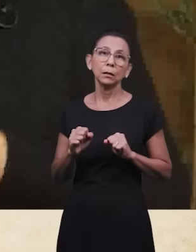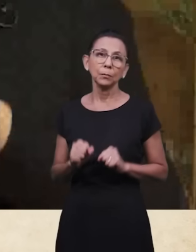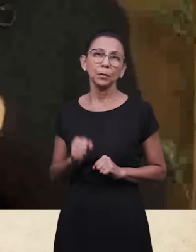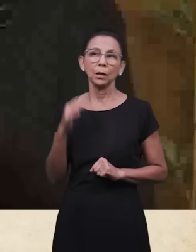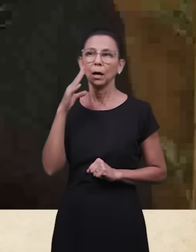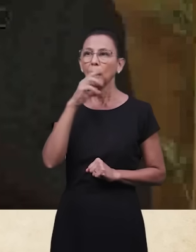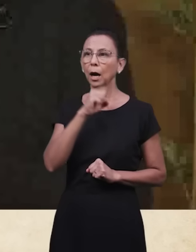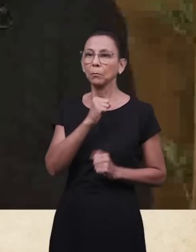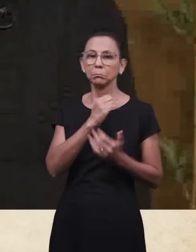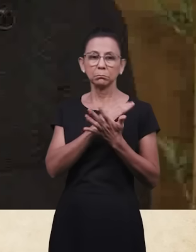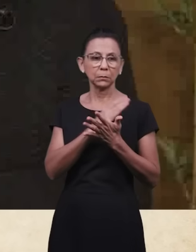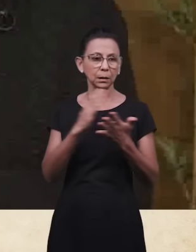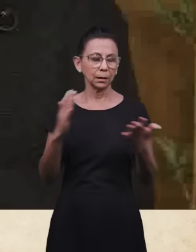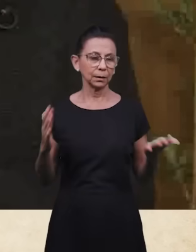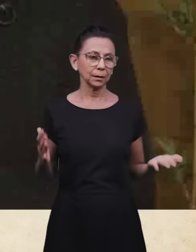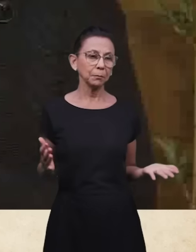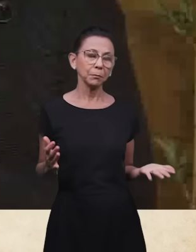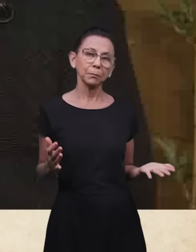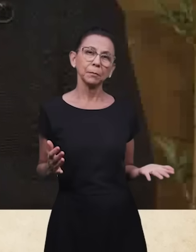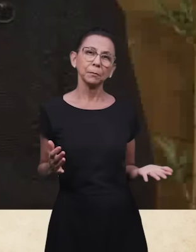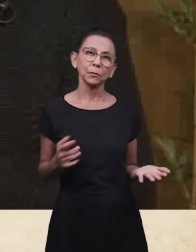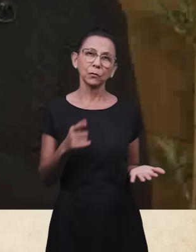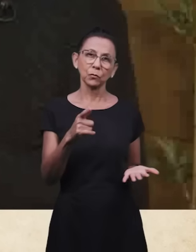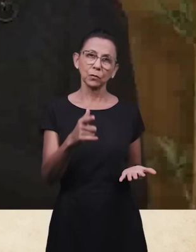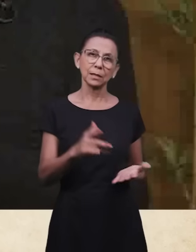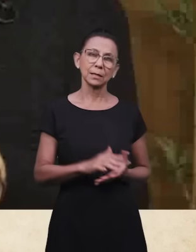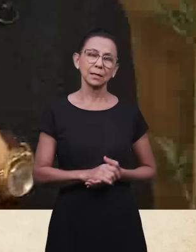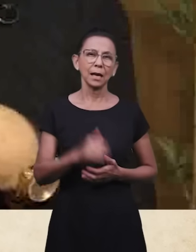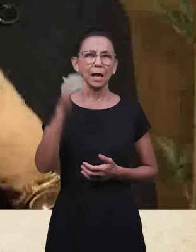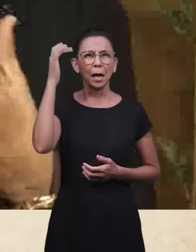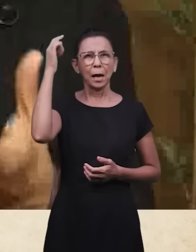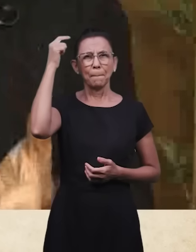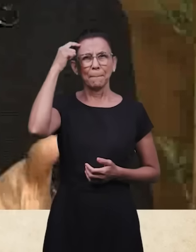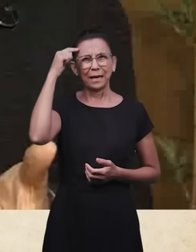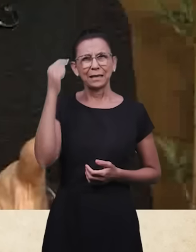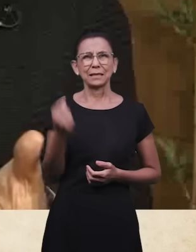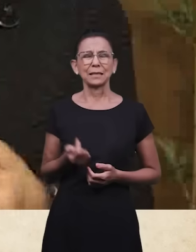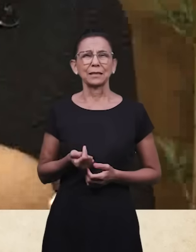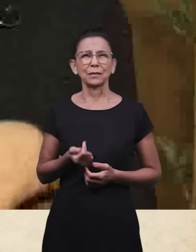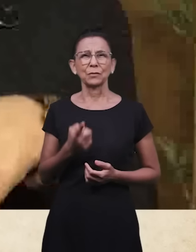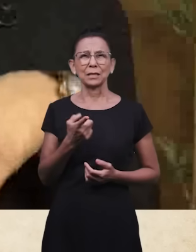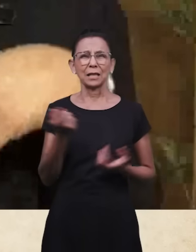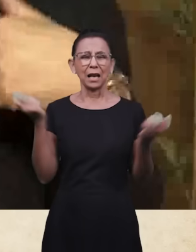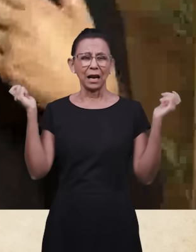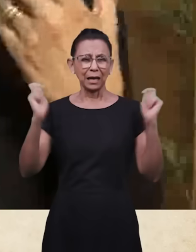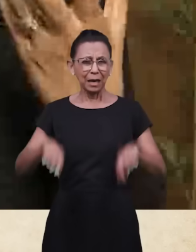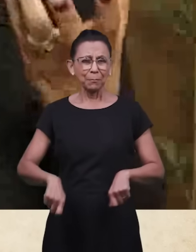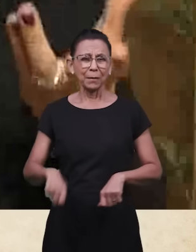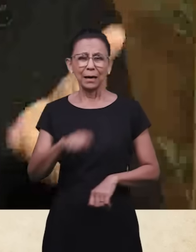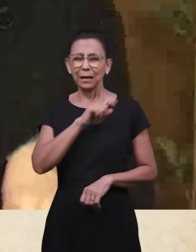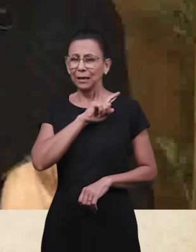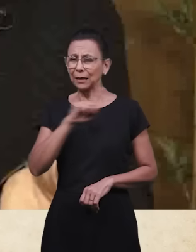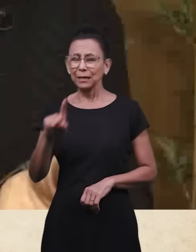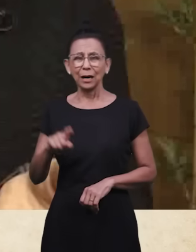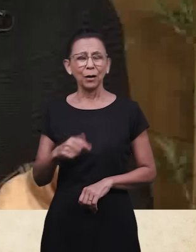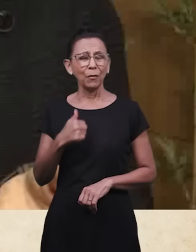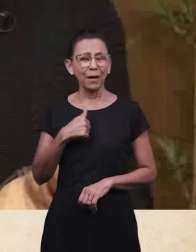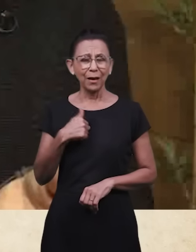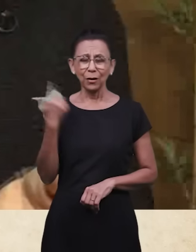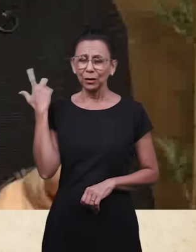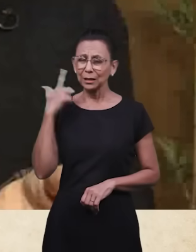momentânea, ela pode ser passageira, porque como você se sente impotente e às vezes não tem como mudar